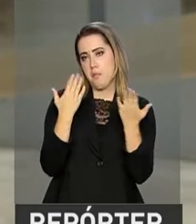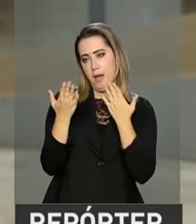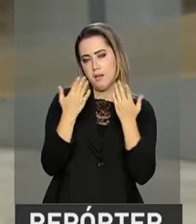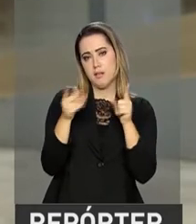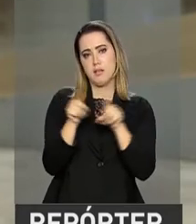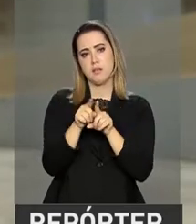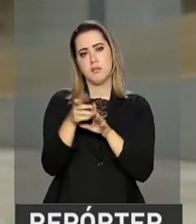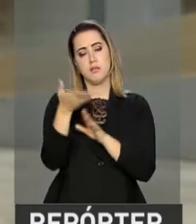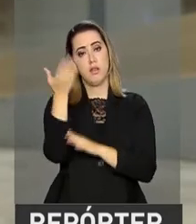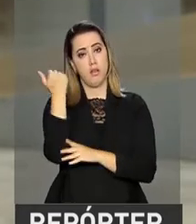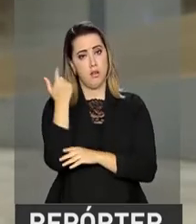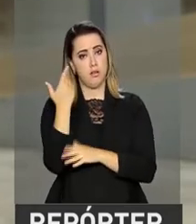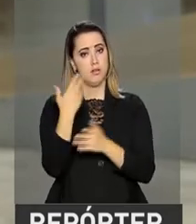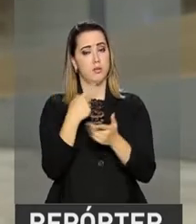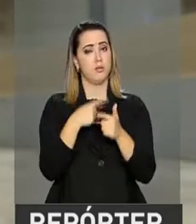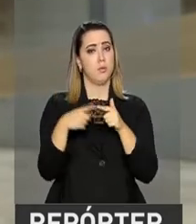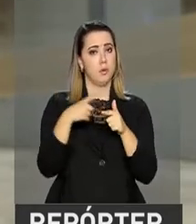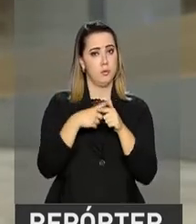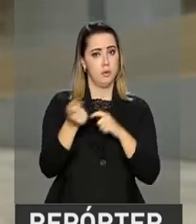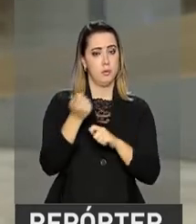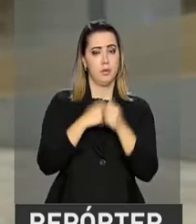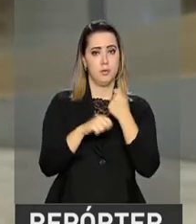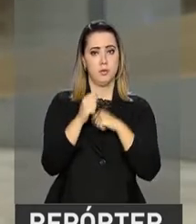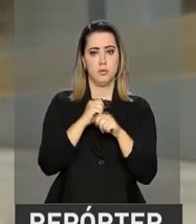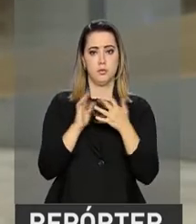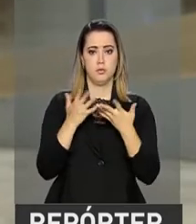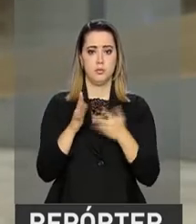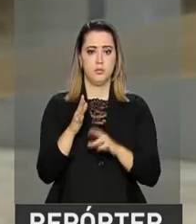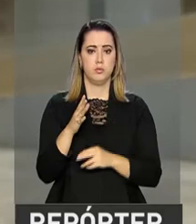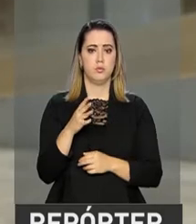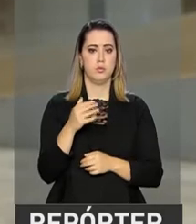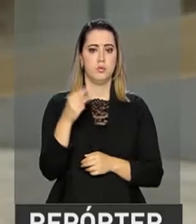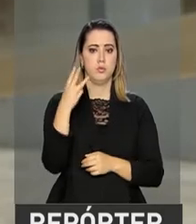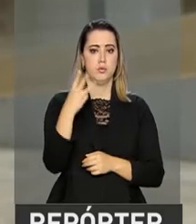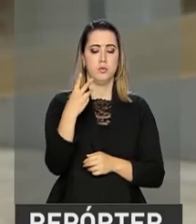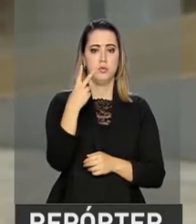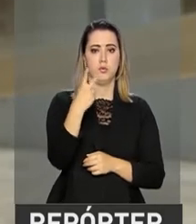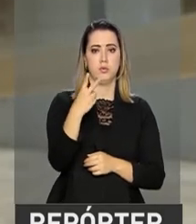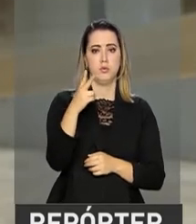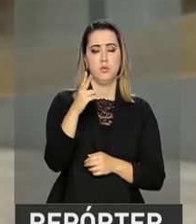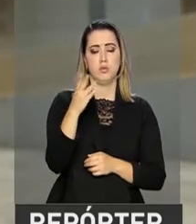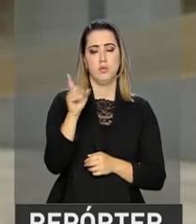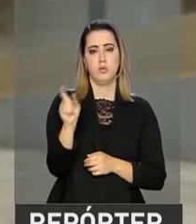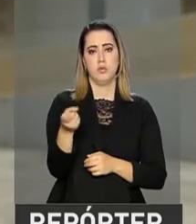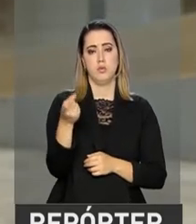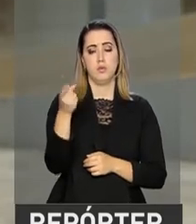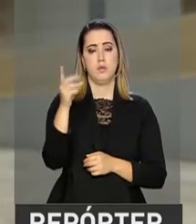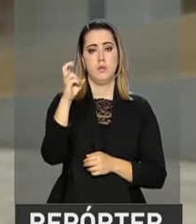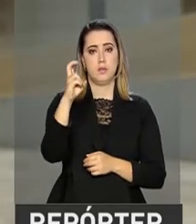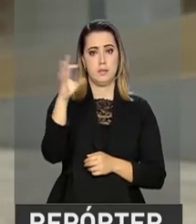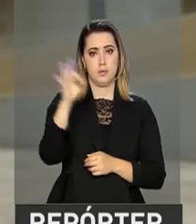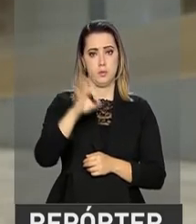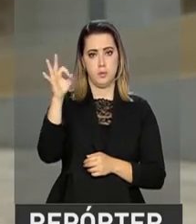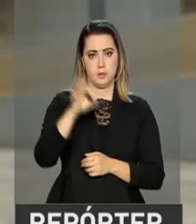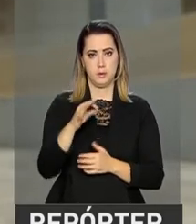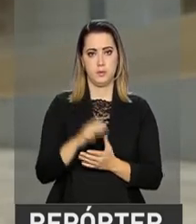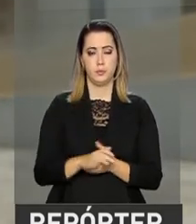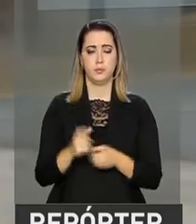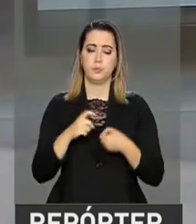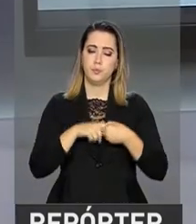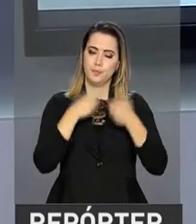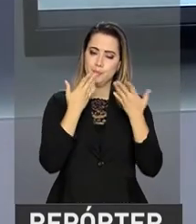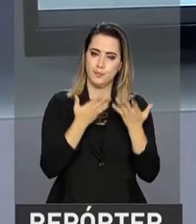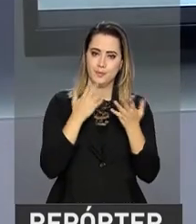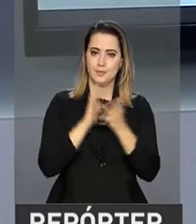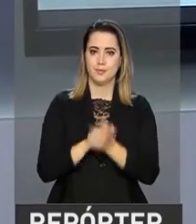pré crise econômica gerada em torno de 32 e meio por cento eu volto com você no